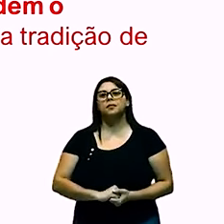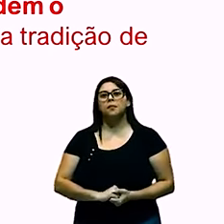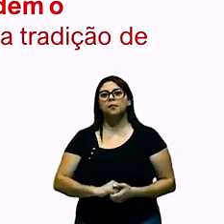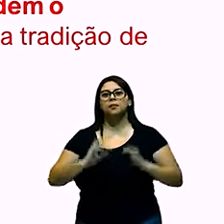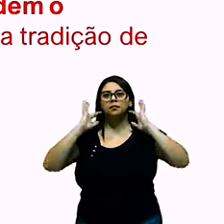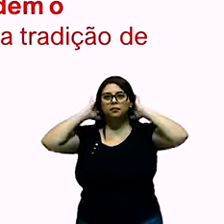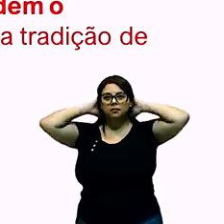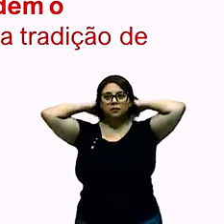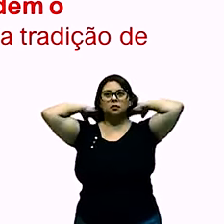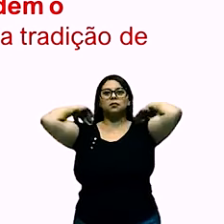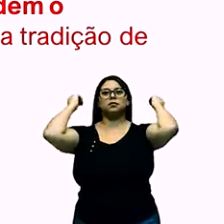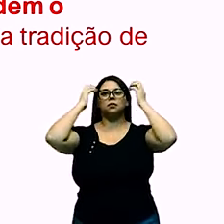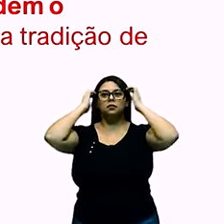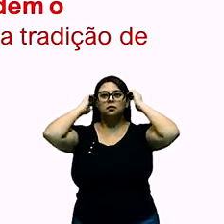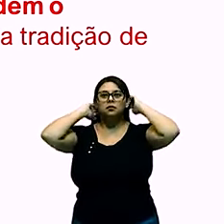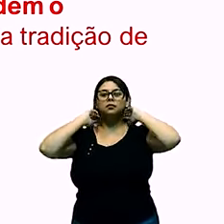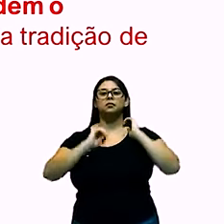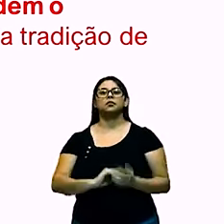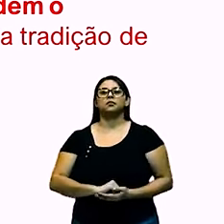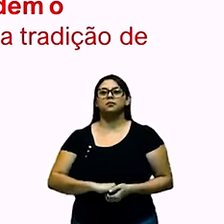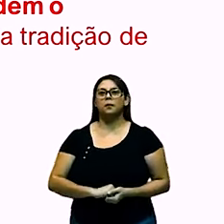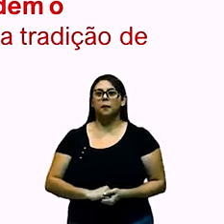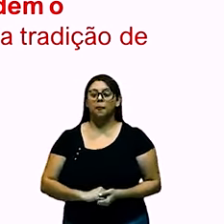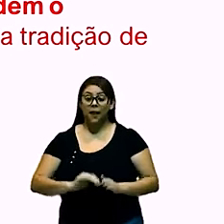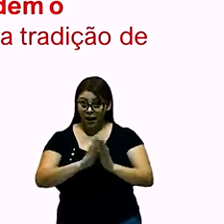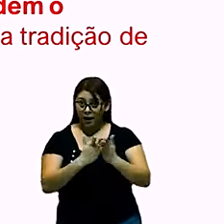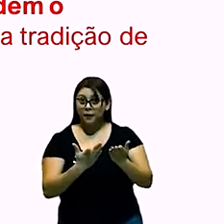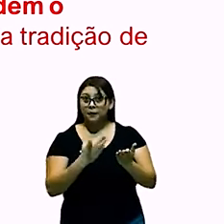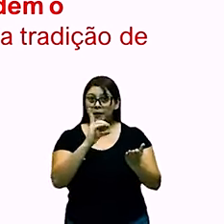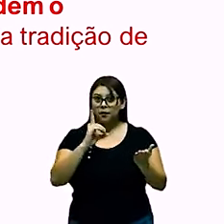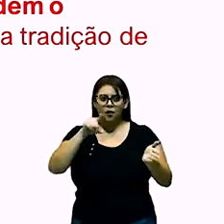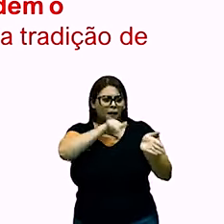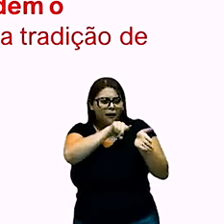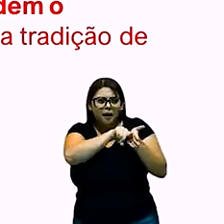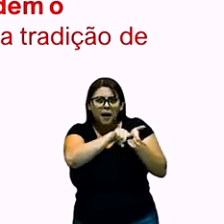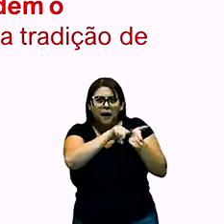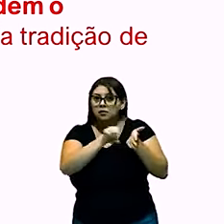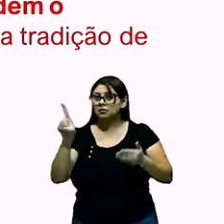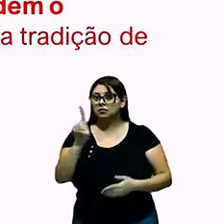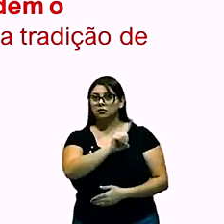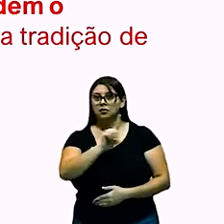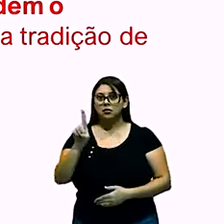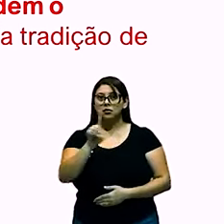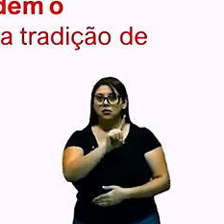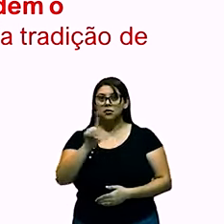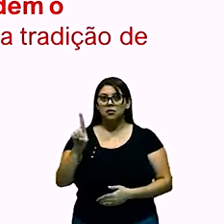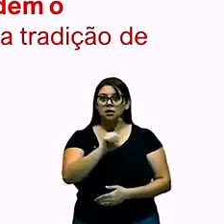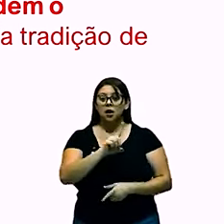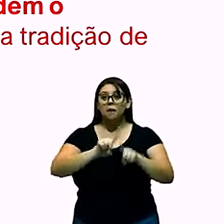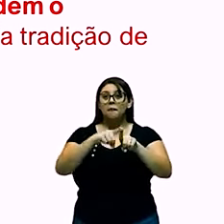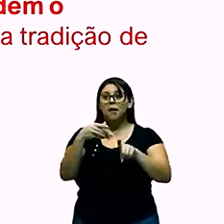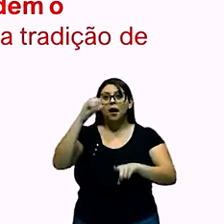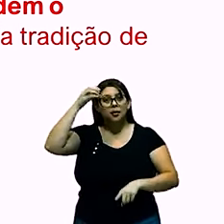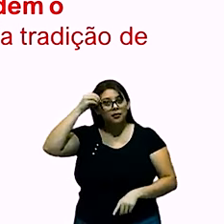da igreja, porque a Bíblia não pode ser questionada, mas a tradição sim. Até a década de 80,